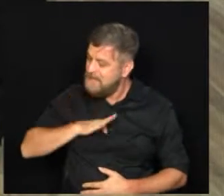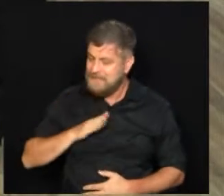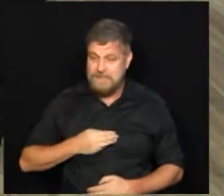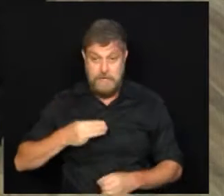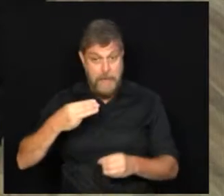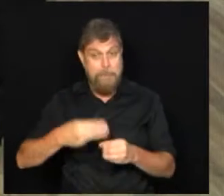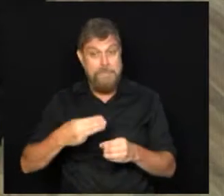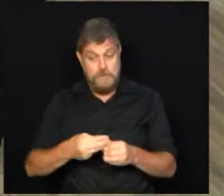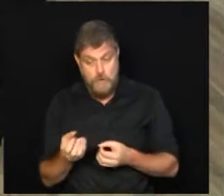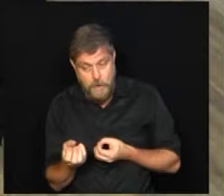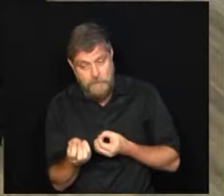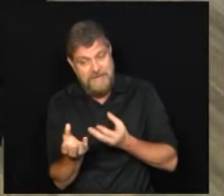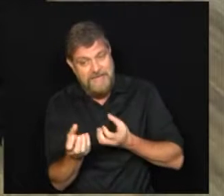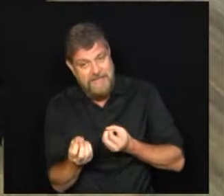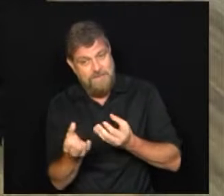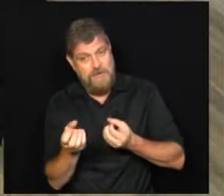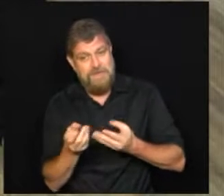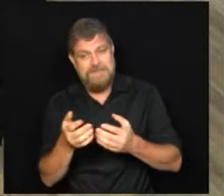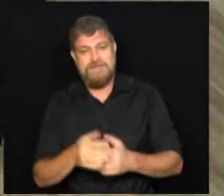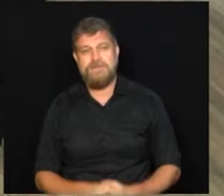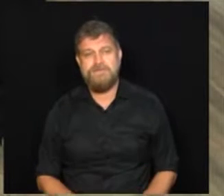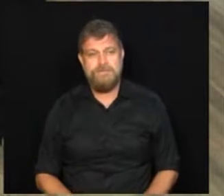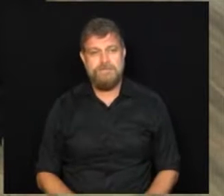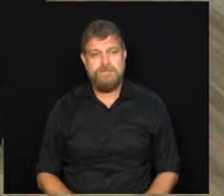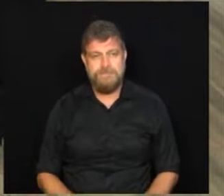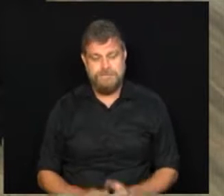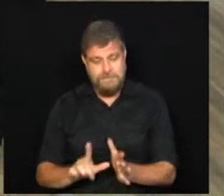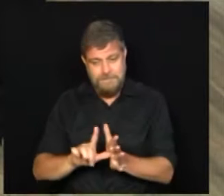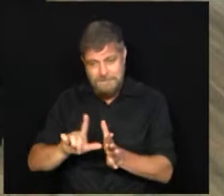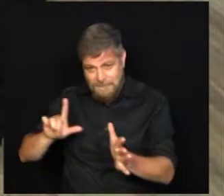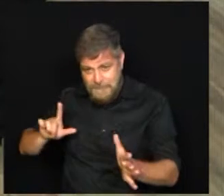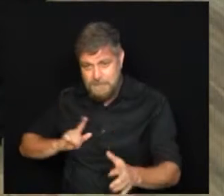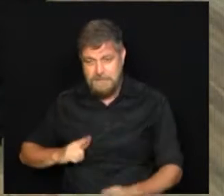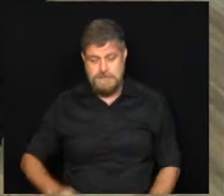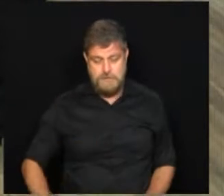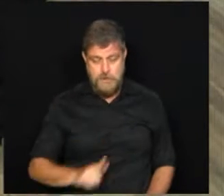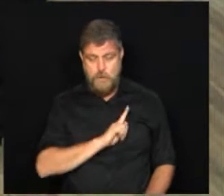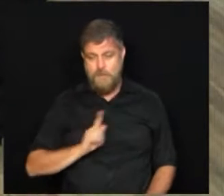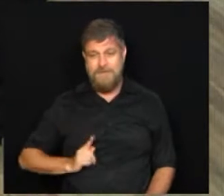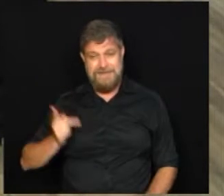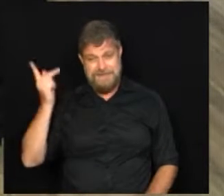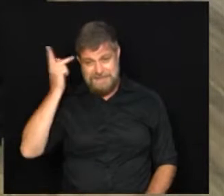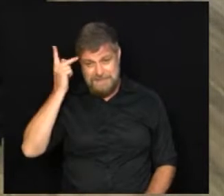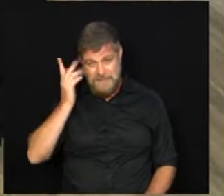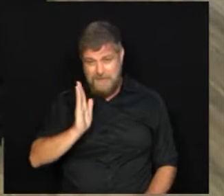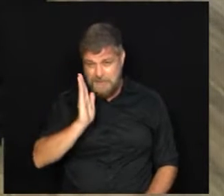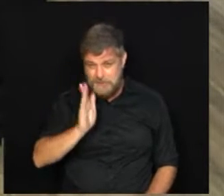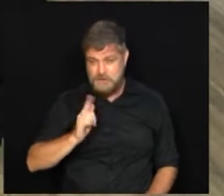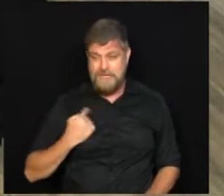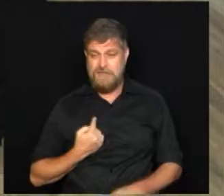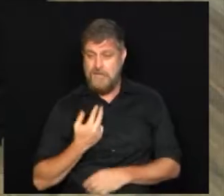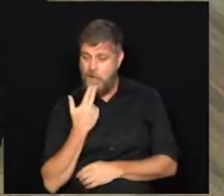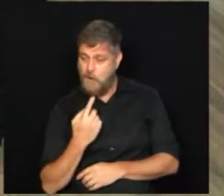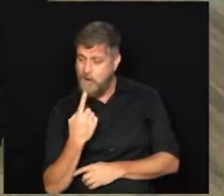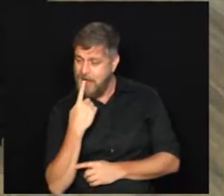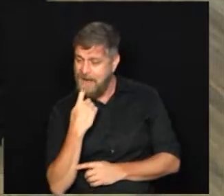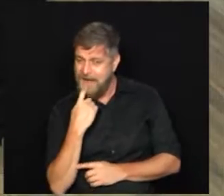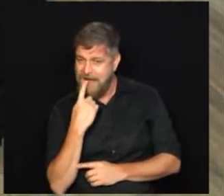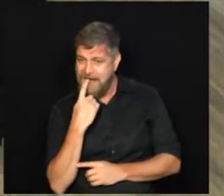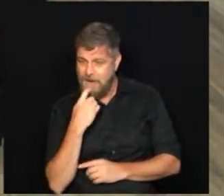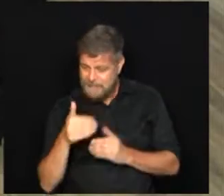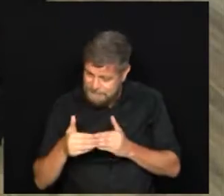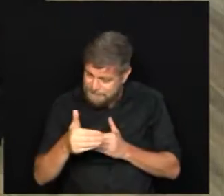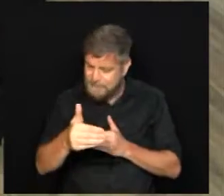notícias da Metrópole de Campinas que antecipou ao Governo do Estado de São Paulo e já estamos na fase vermelha né